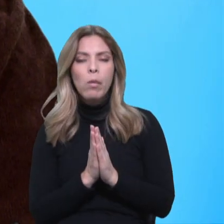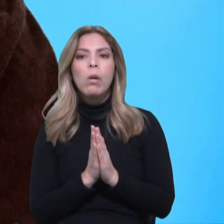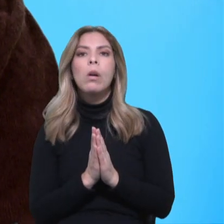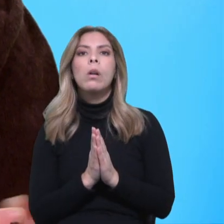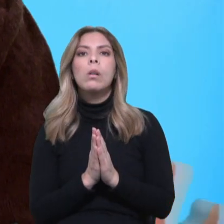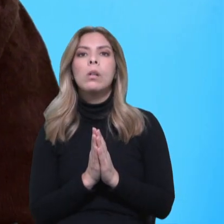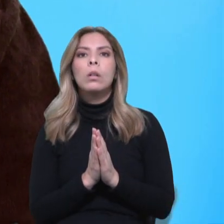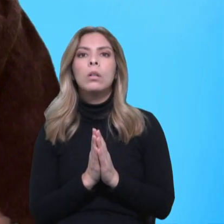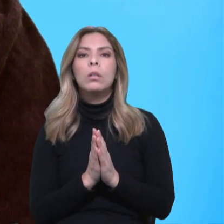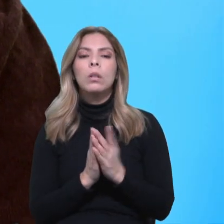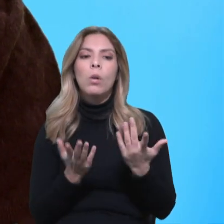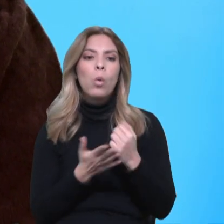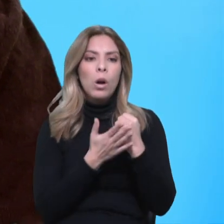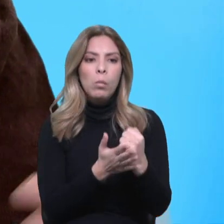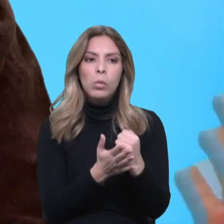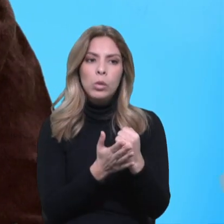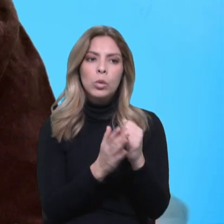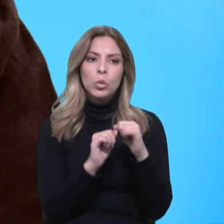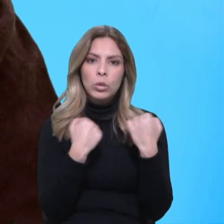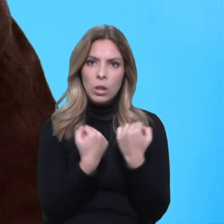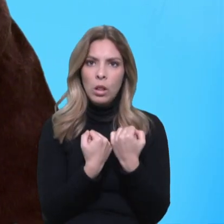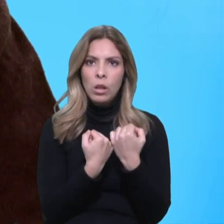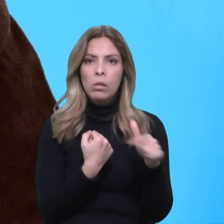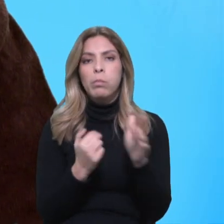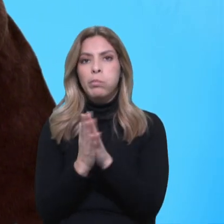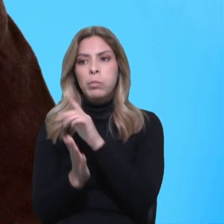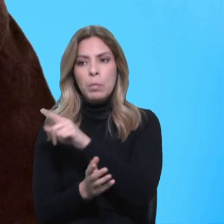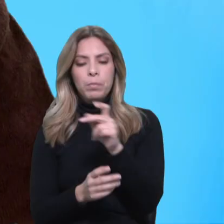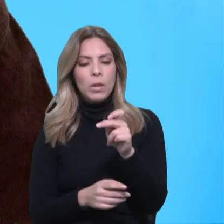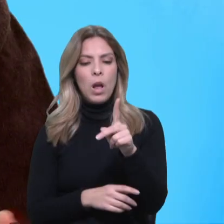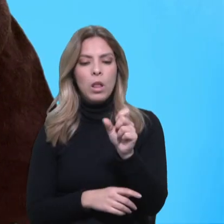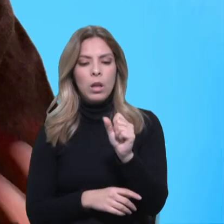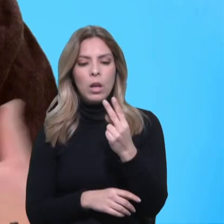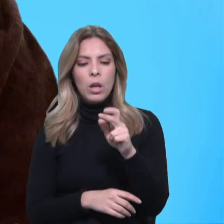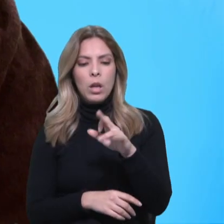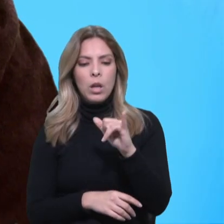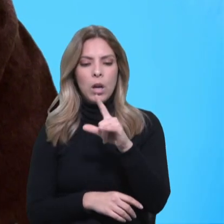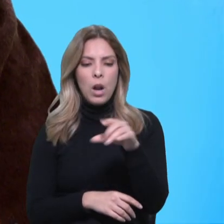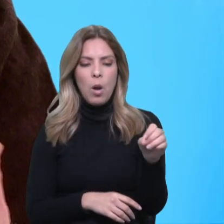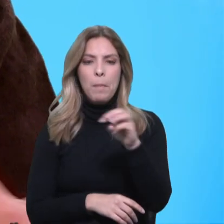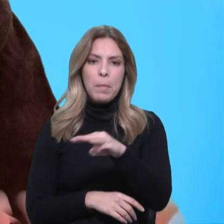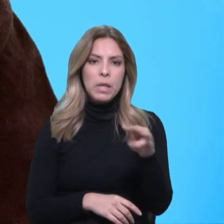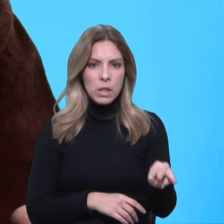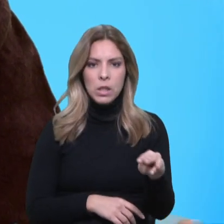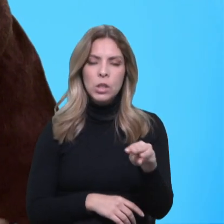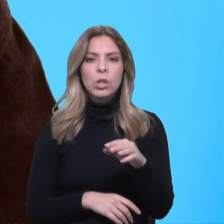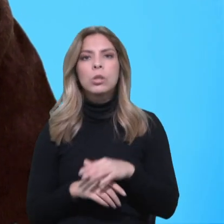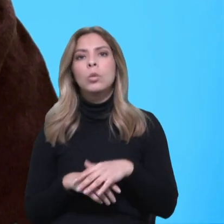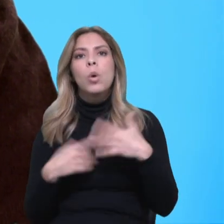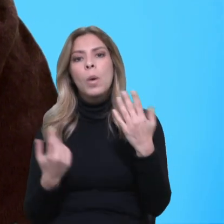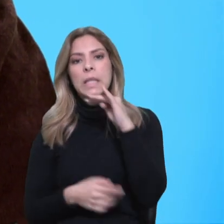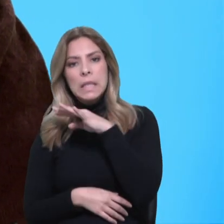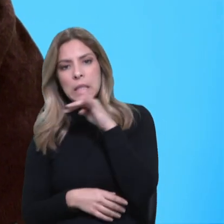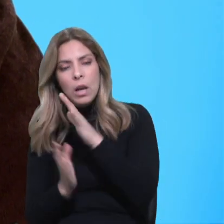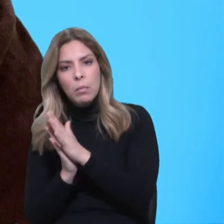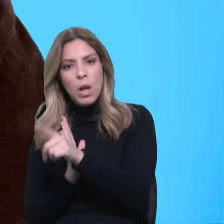do apoio social da igreja lá da paróquia do Algarão, Mãe Martins e Mercês, como, por exemplo, a Igreja Evangélica de Sintra, que também temos